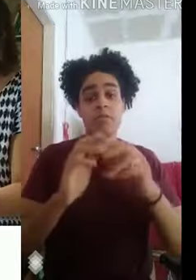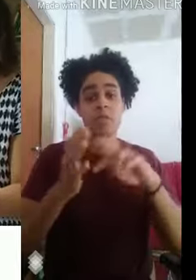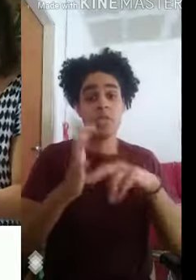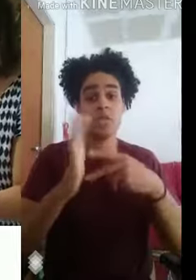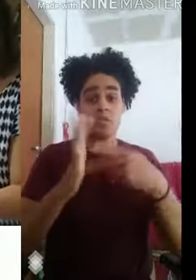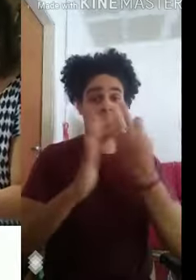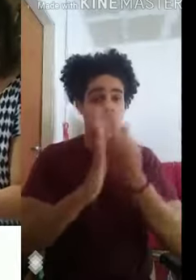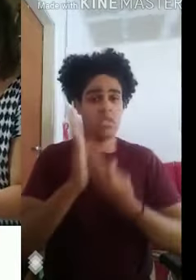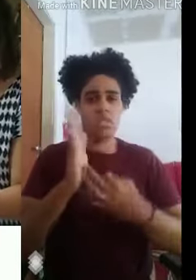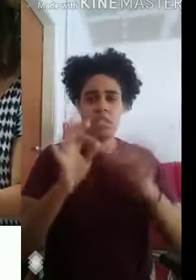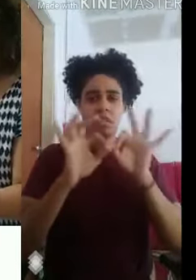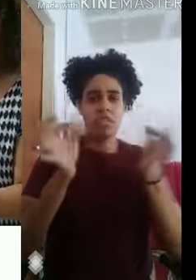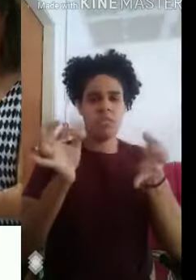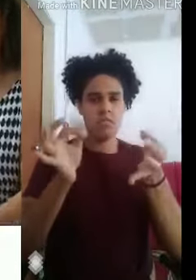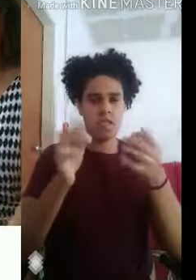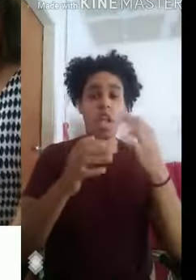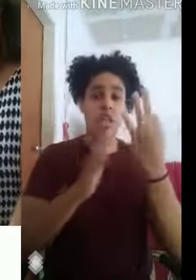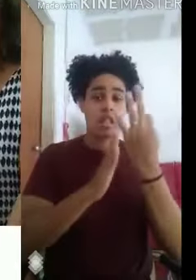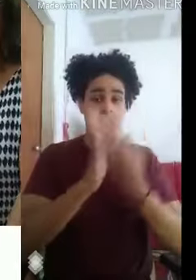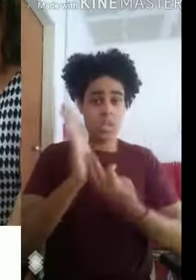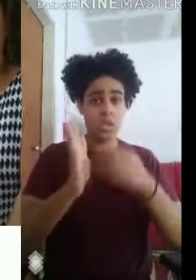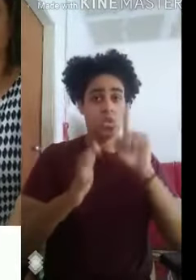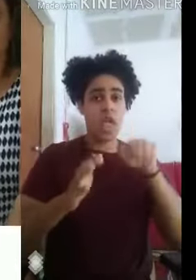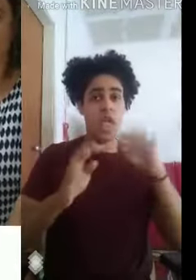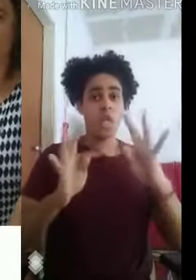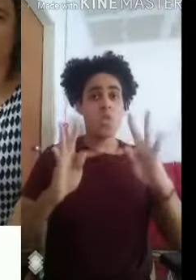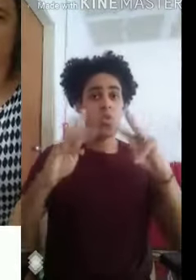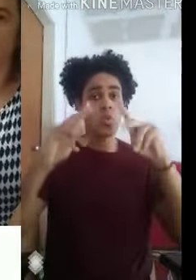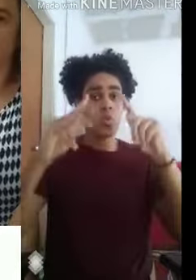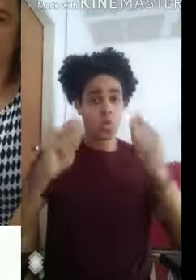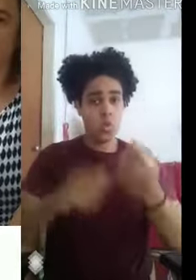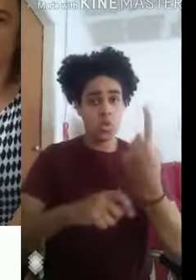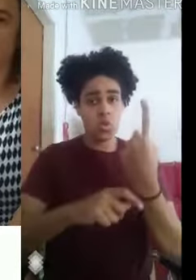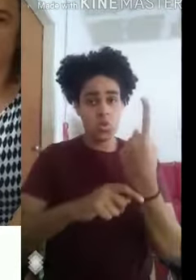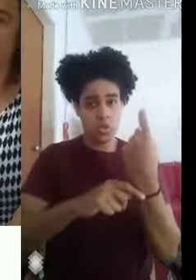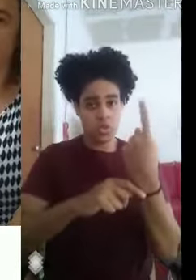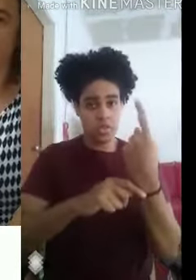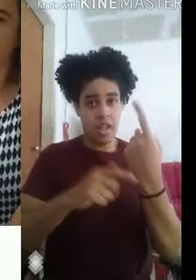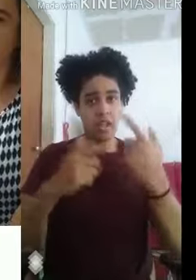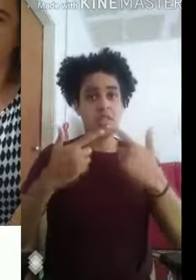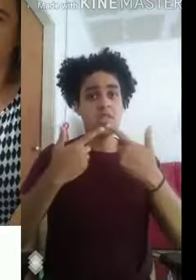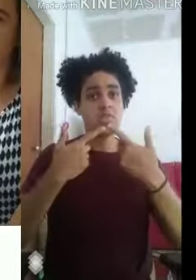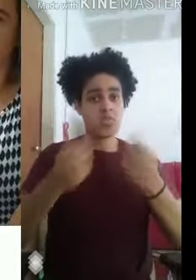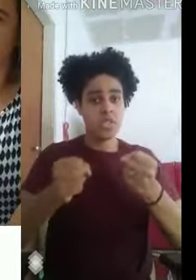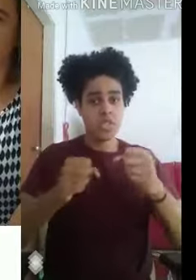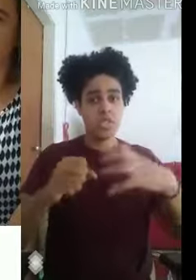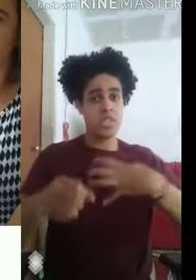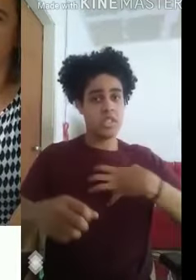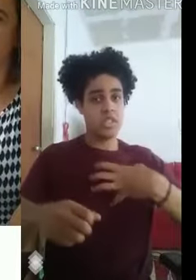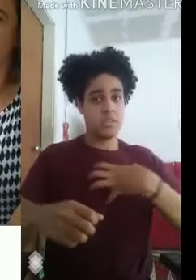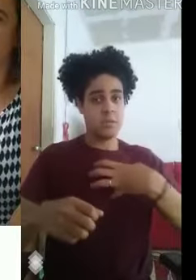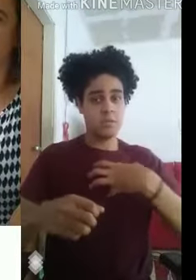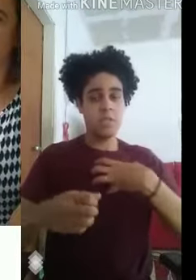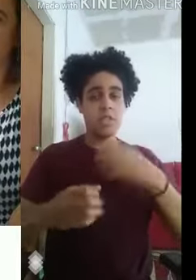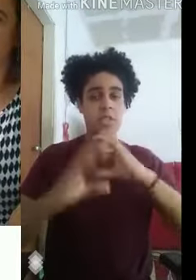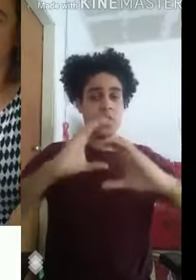é simples. Texto é toda a unidade linguística e semântica de